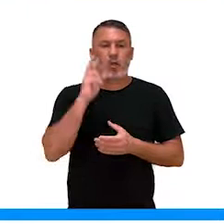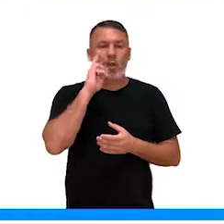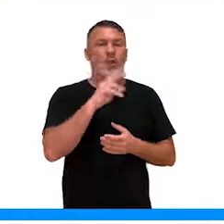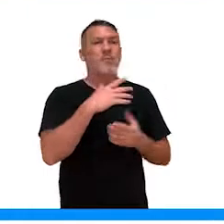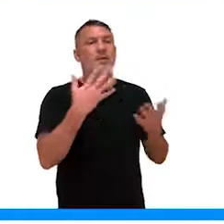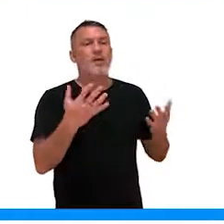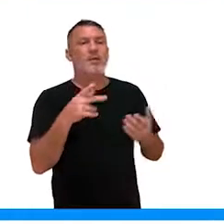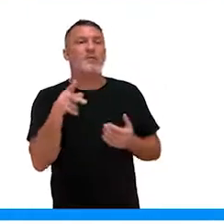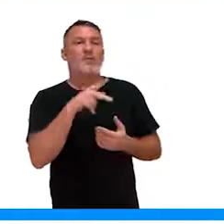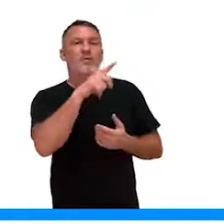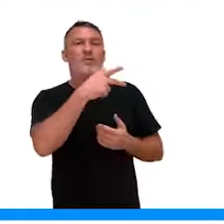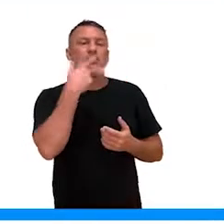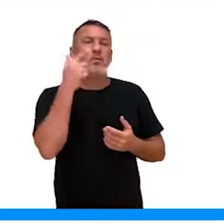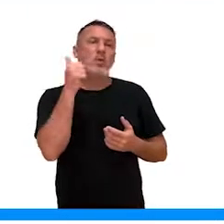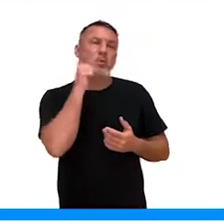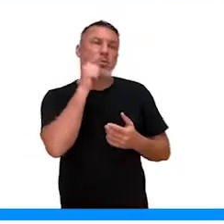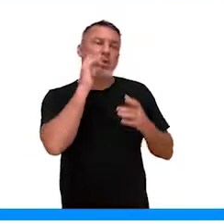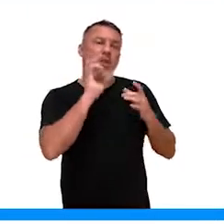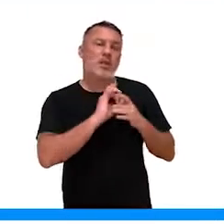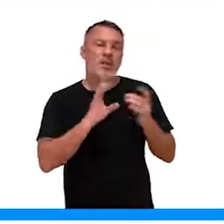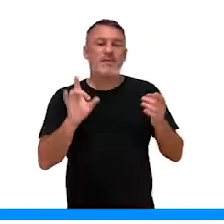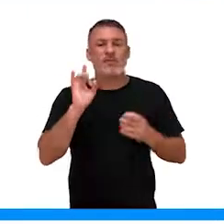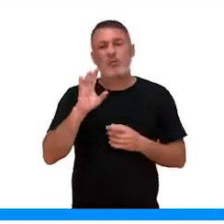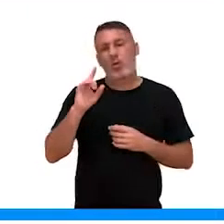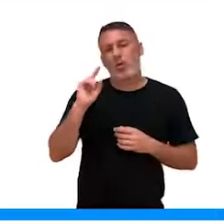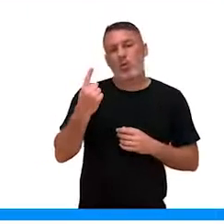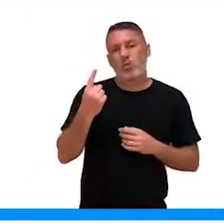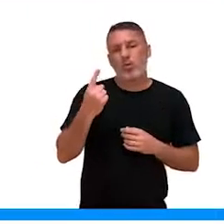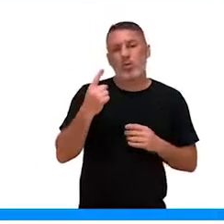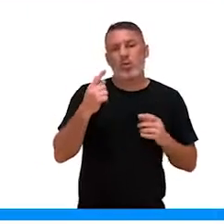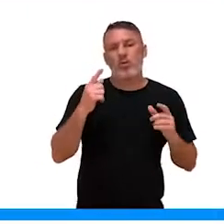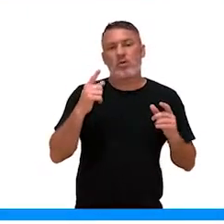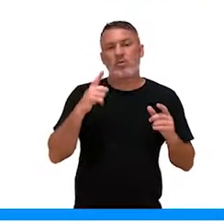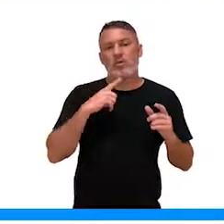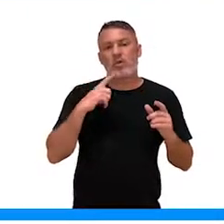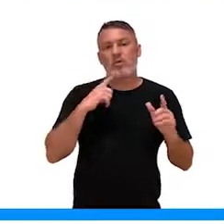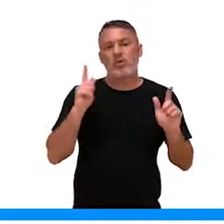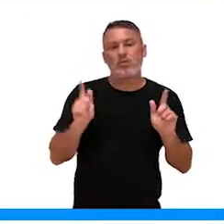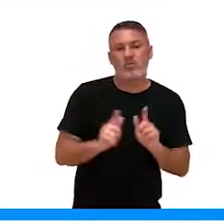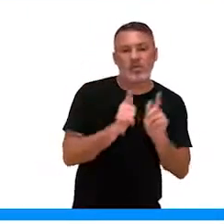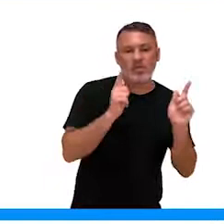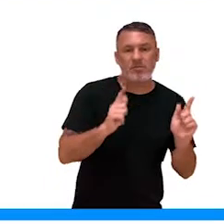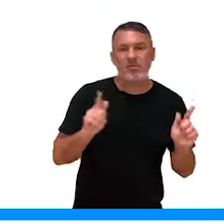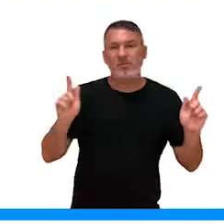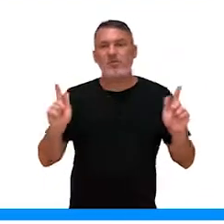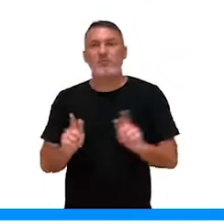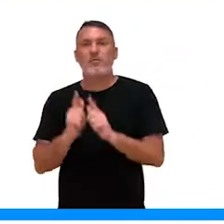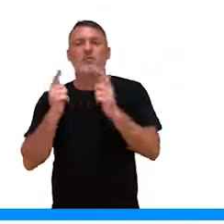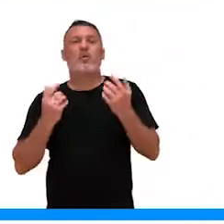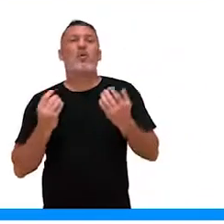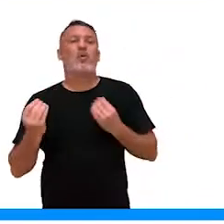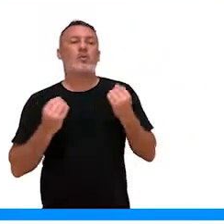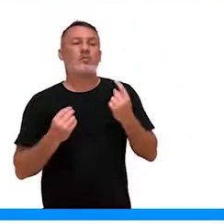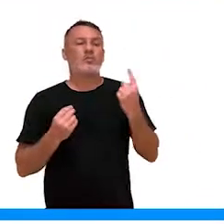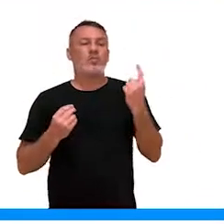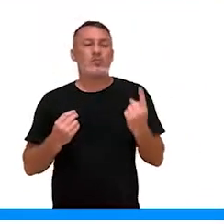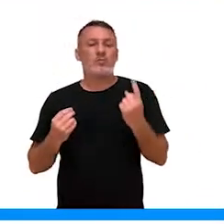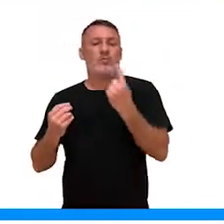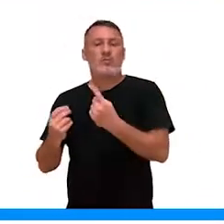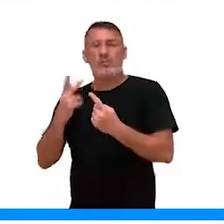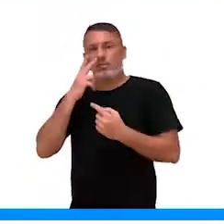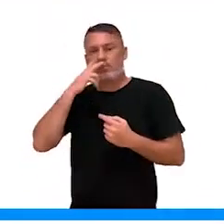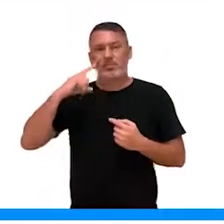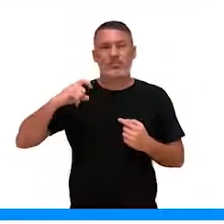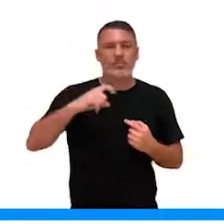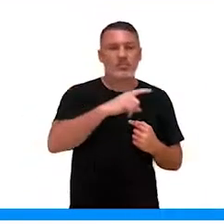professora, mas você disse que a mulher libera apenas um ovócito. Então, como que vai ser gerado gêmeos? Se ela libera um ovócito